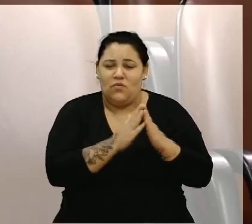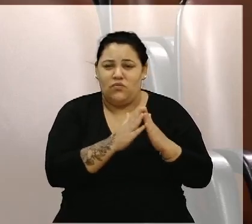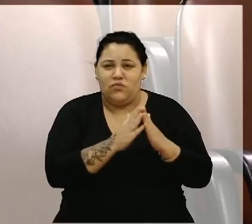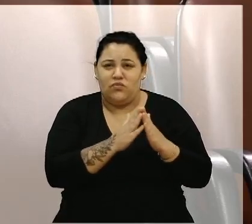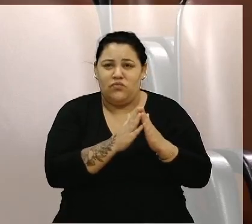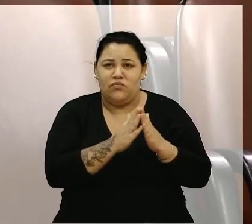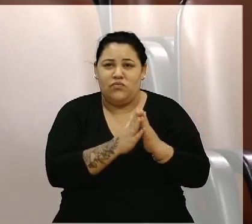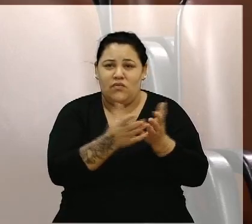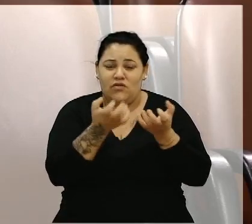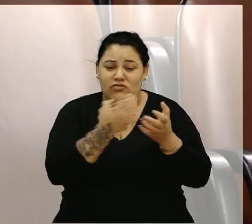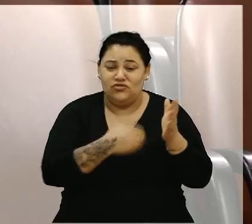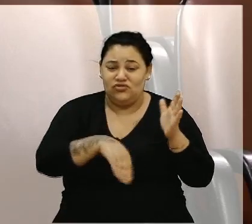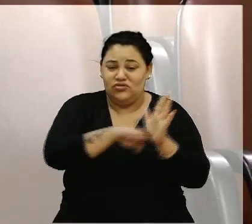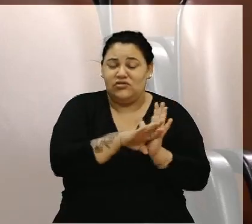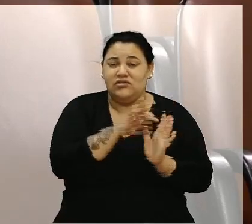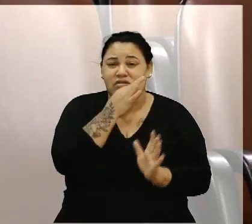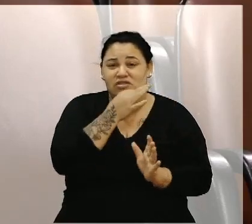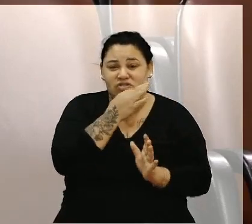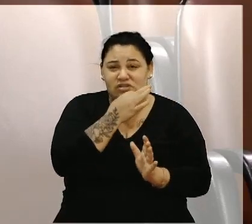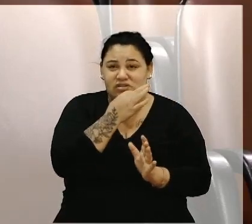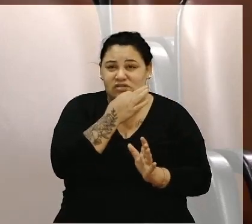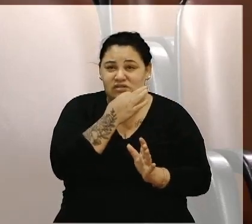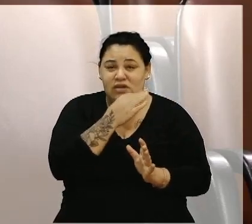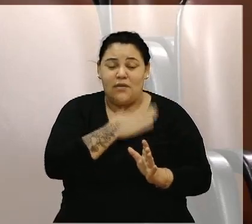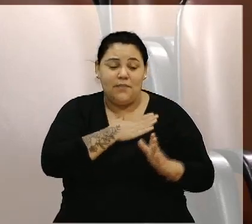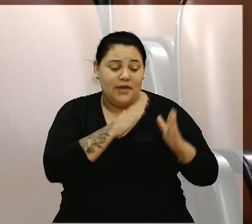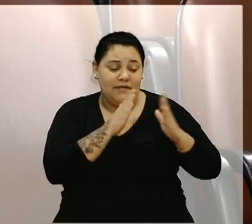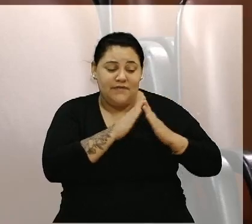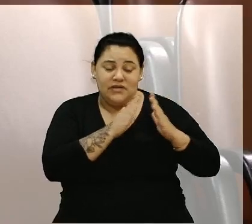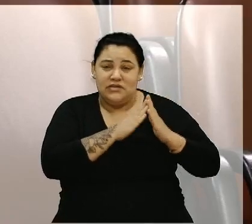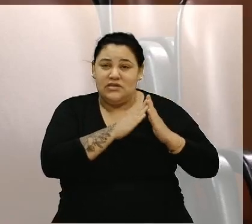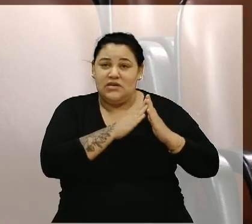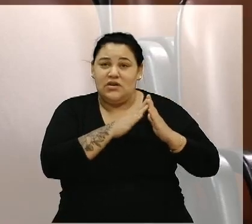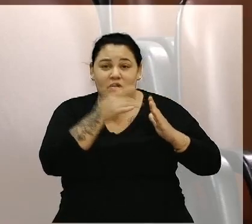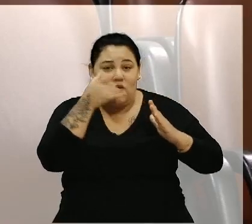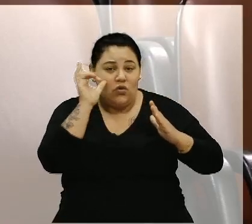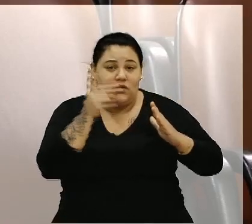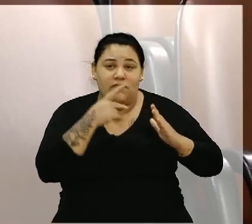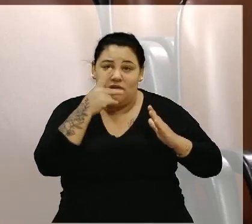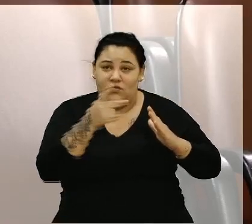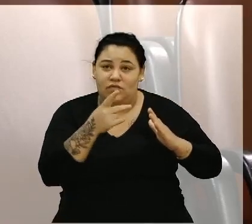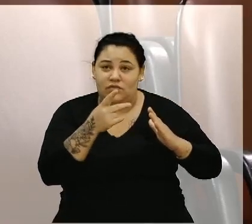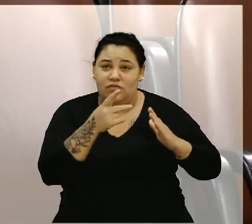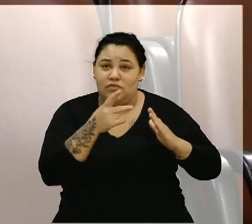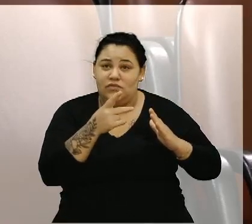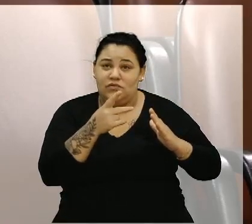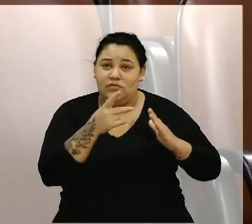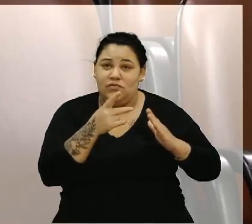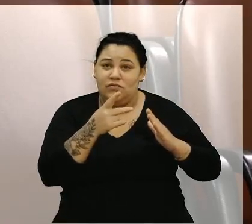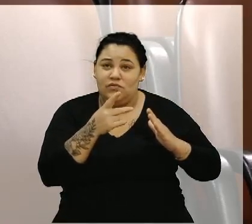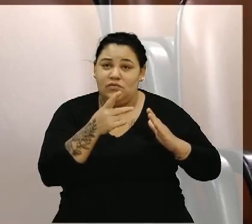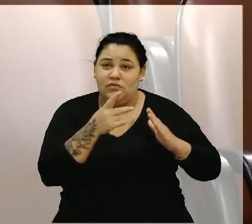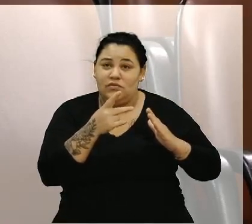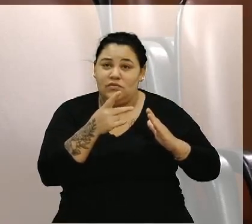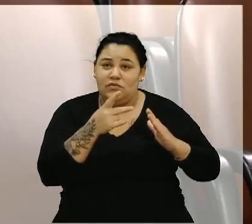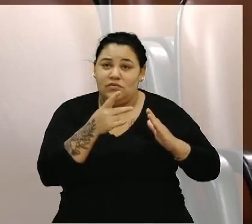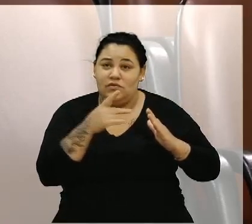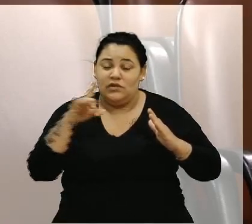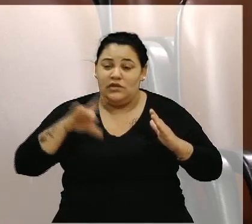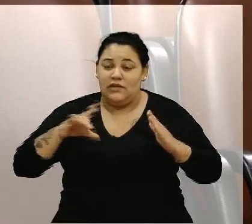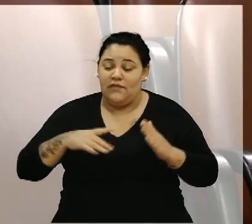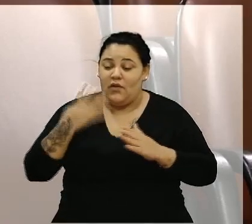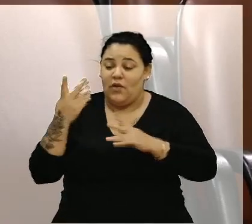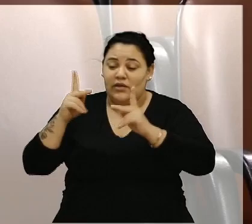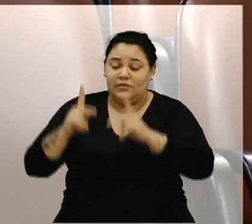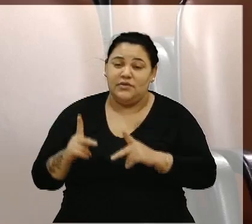estão chegando em Caxias do Sul. A minha vizinha, ontem cedo, estava saindo, falou que recebeu 4 pessoas lá de baixo já, que são parentes